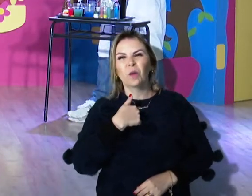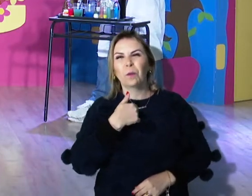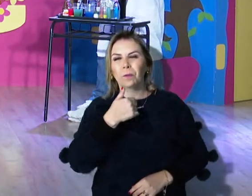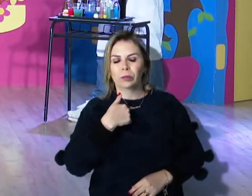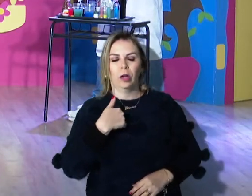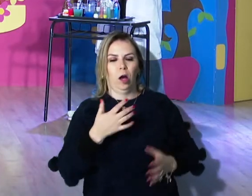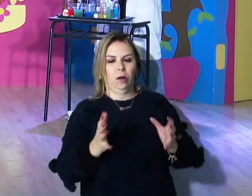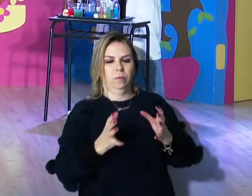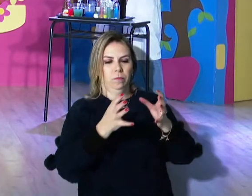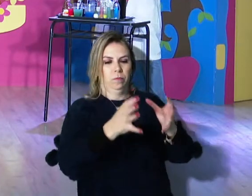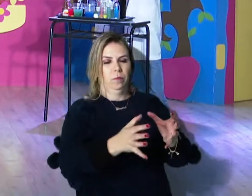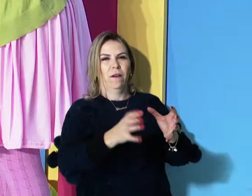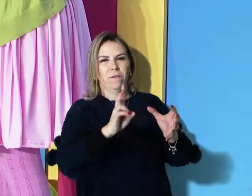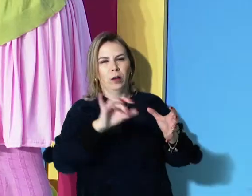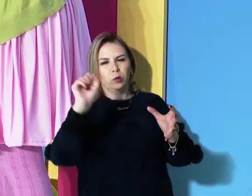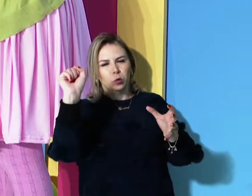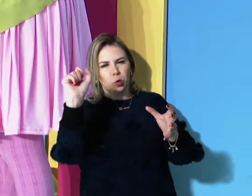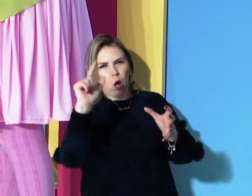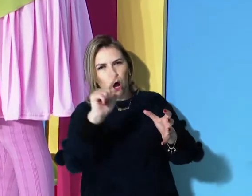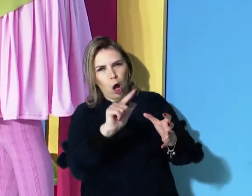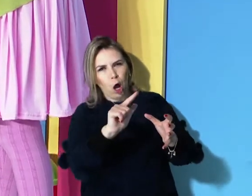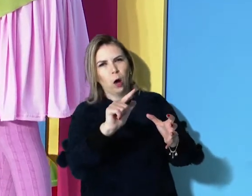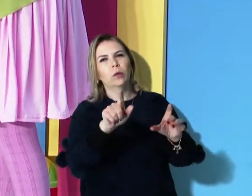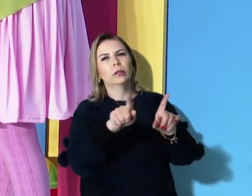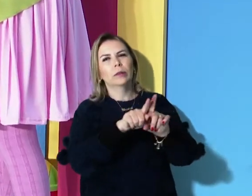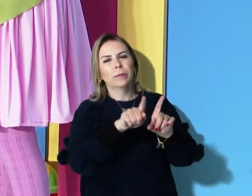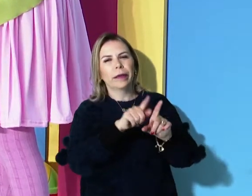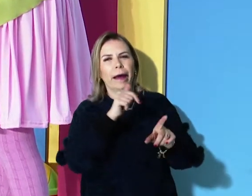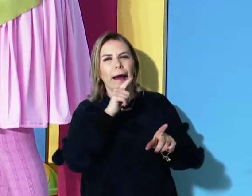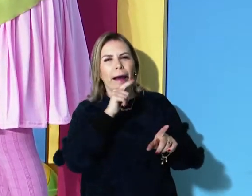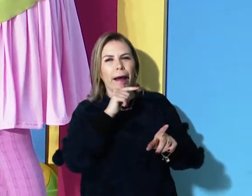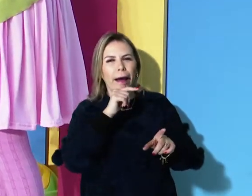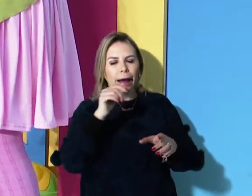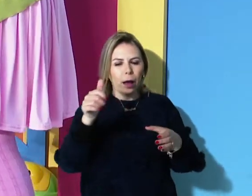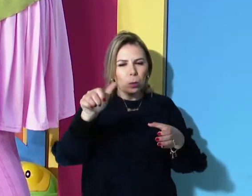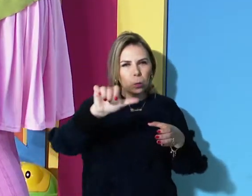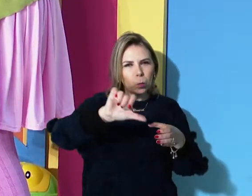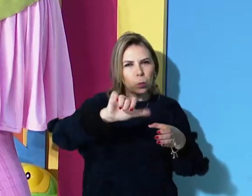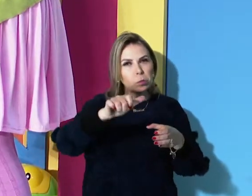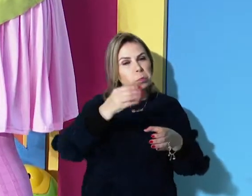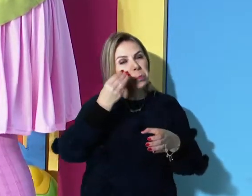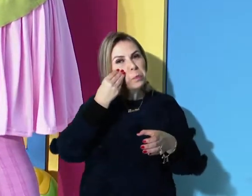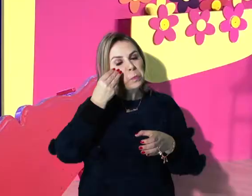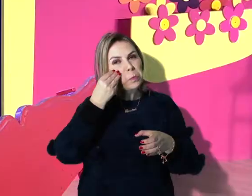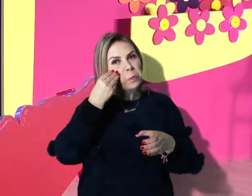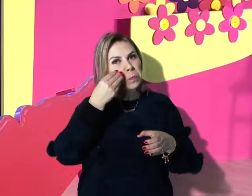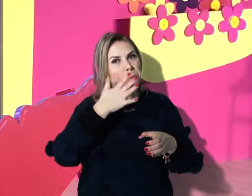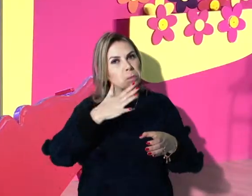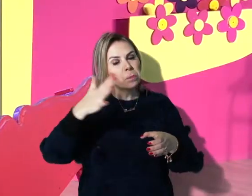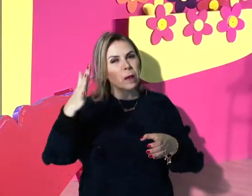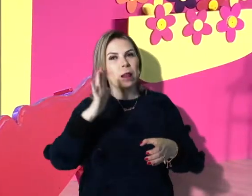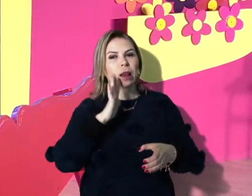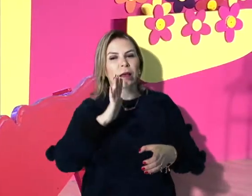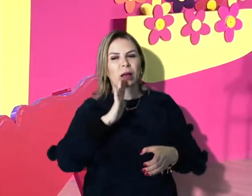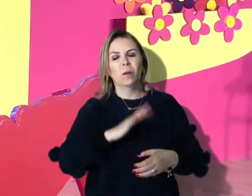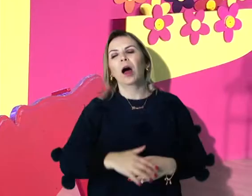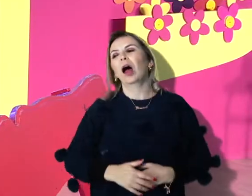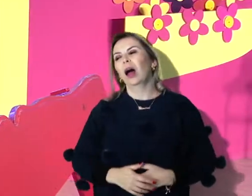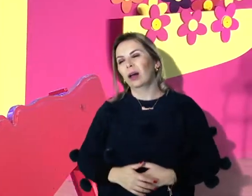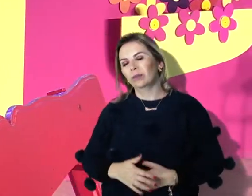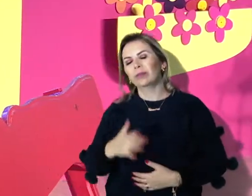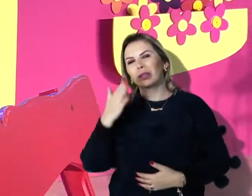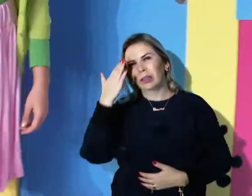Vou deixar ela aqui tomar um solzinho. Coloquei um pouquinho de água. Vamos ver se ela vai ficar legal. Entendi, tadinha